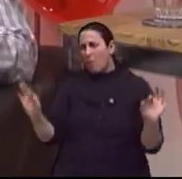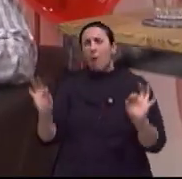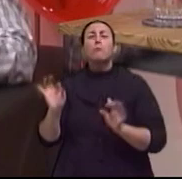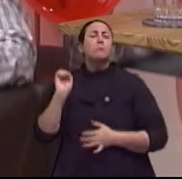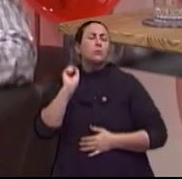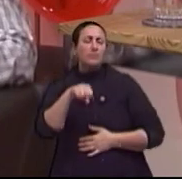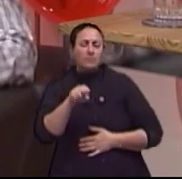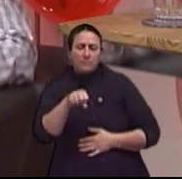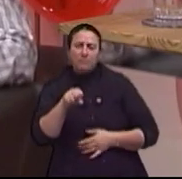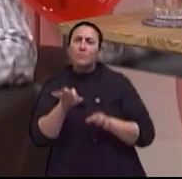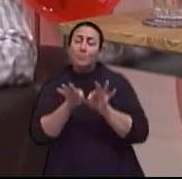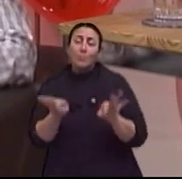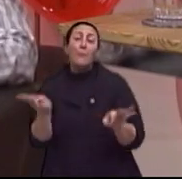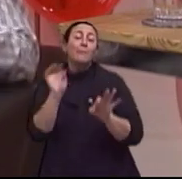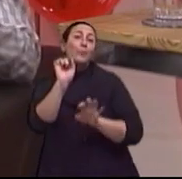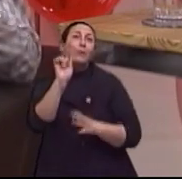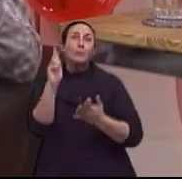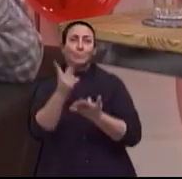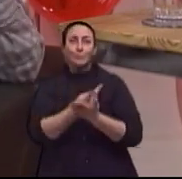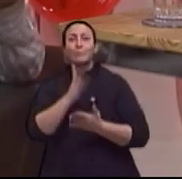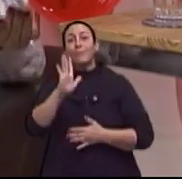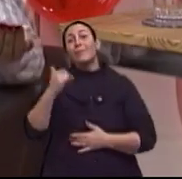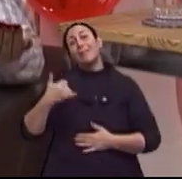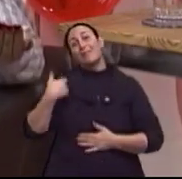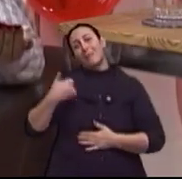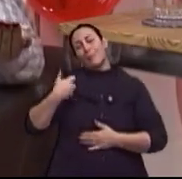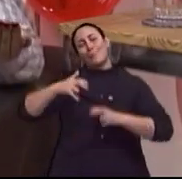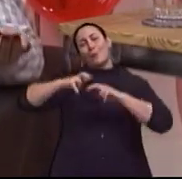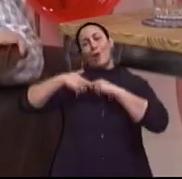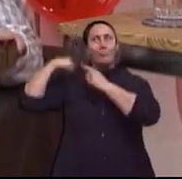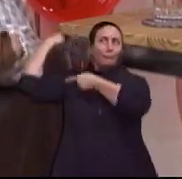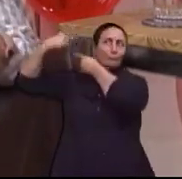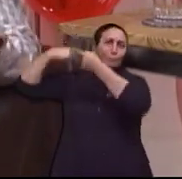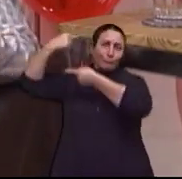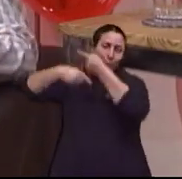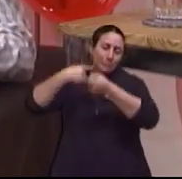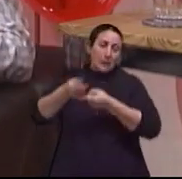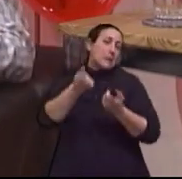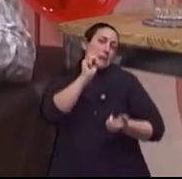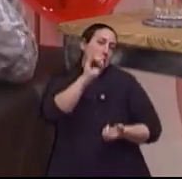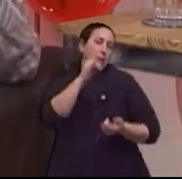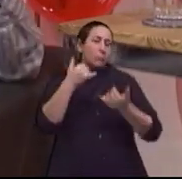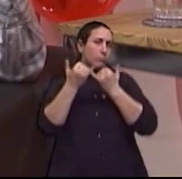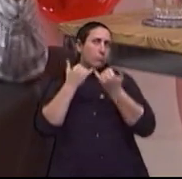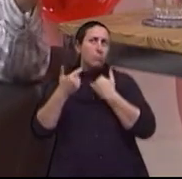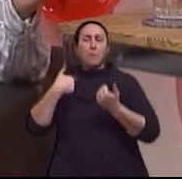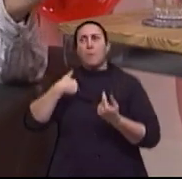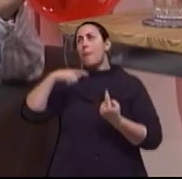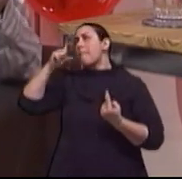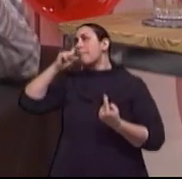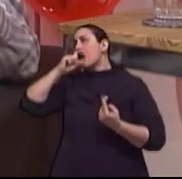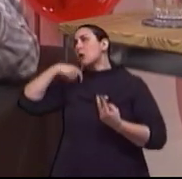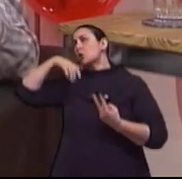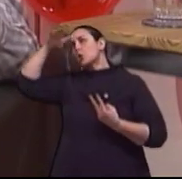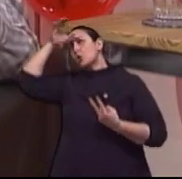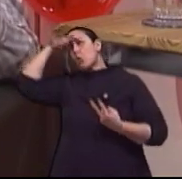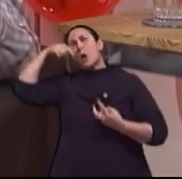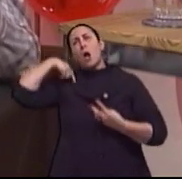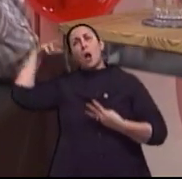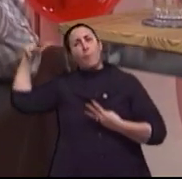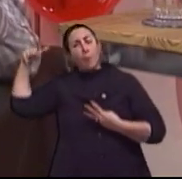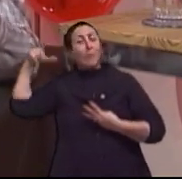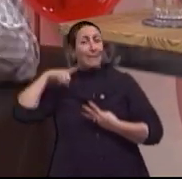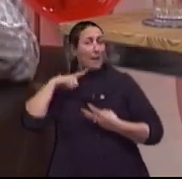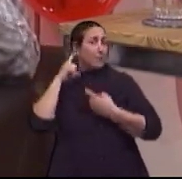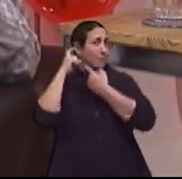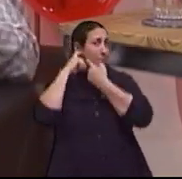ele vai ser agravado né através da genética né então se eu tenho o meu pai se eu tenho o meu tio tenho o meu irmão que tem